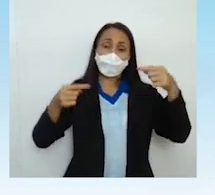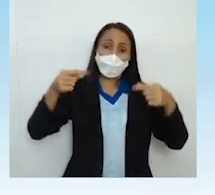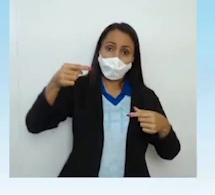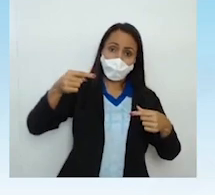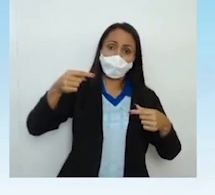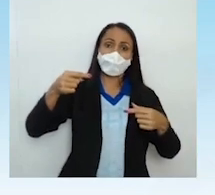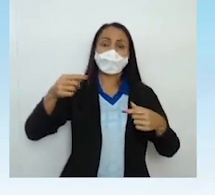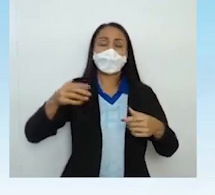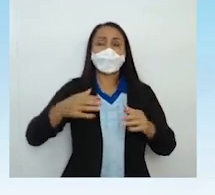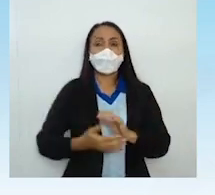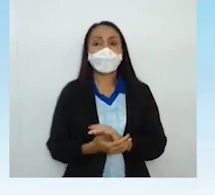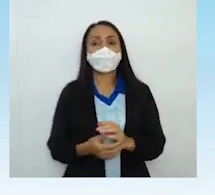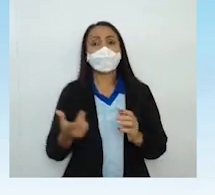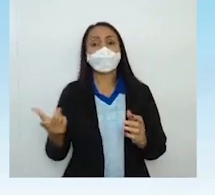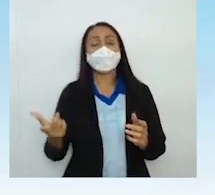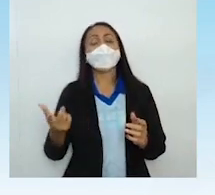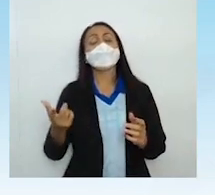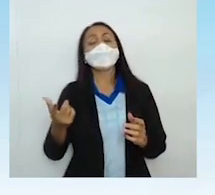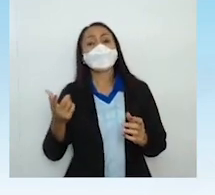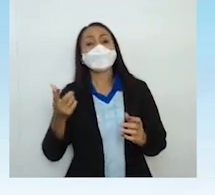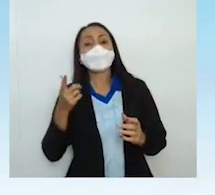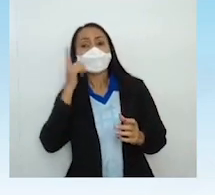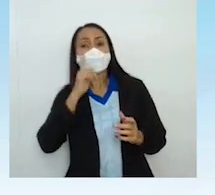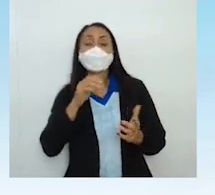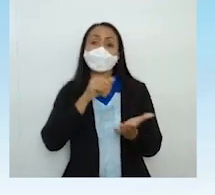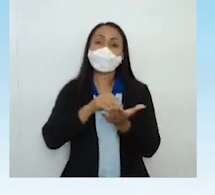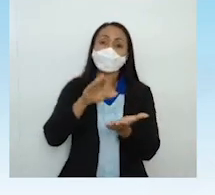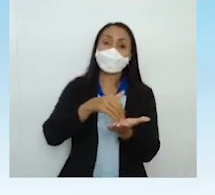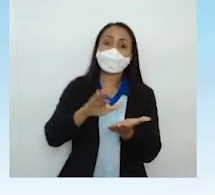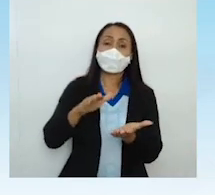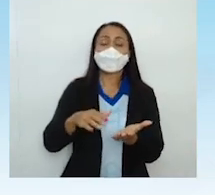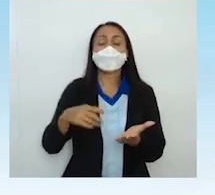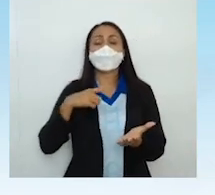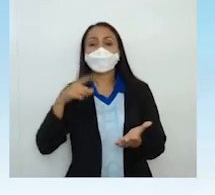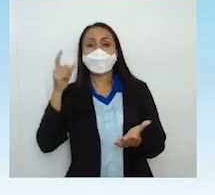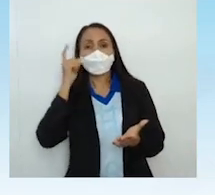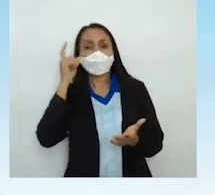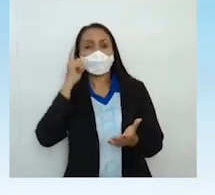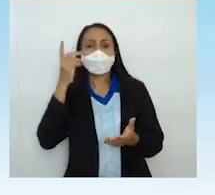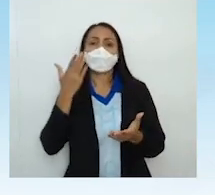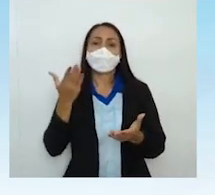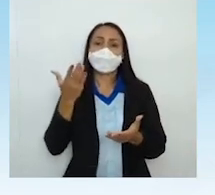gente, obviamente, existiam todos os interesses por trás que moviam toda